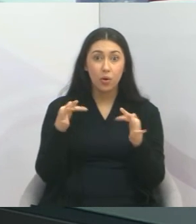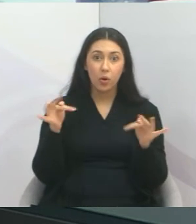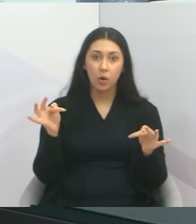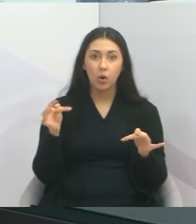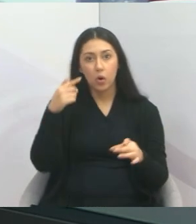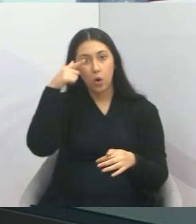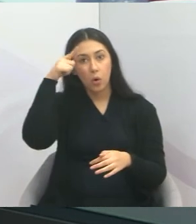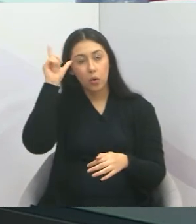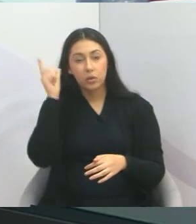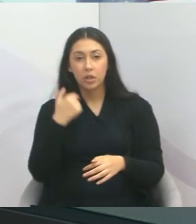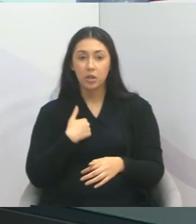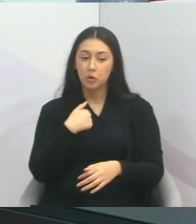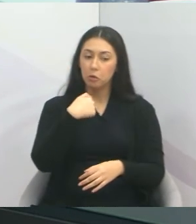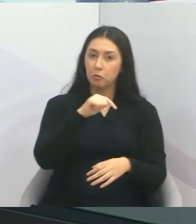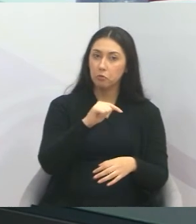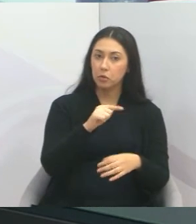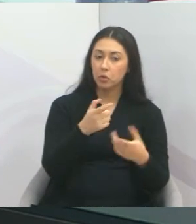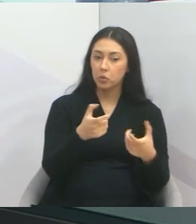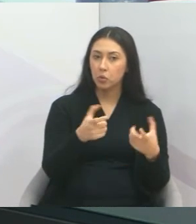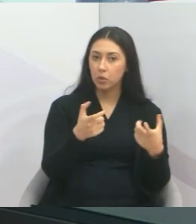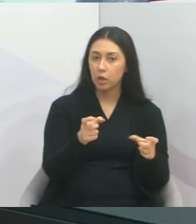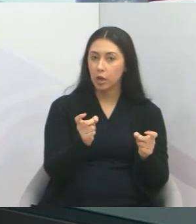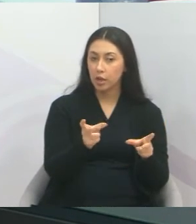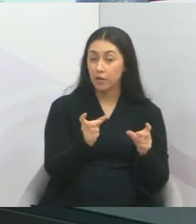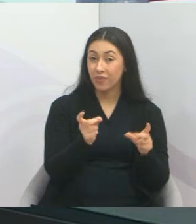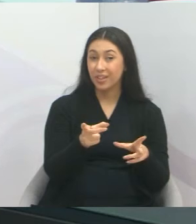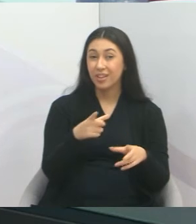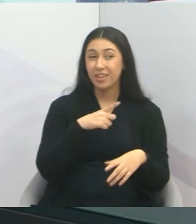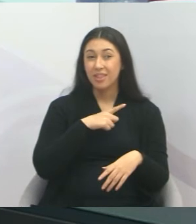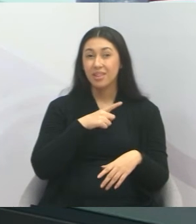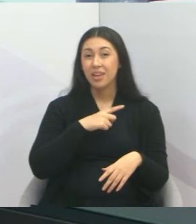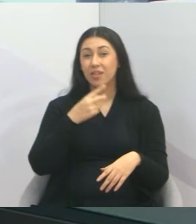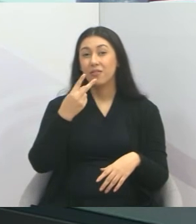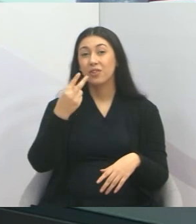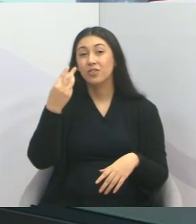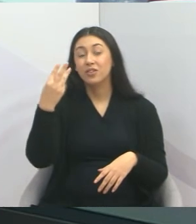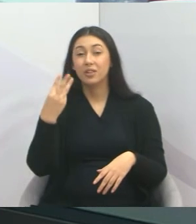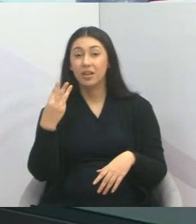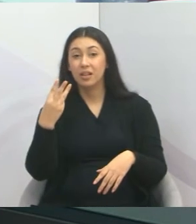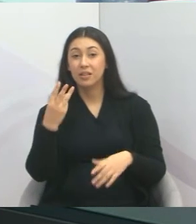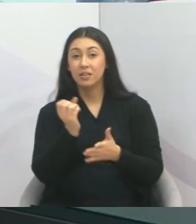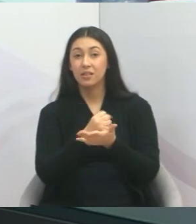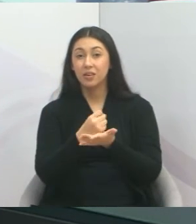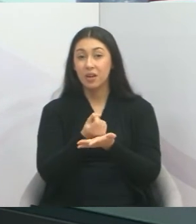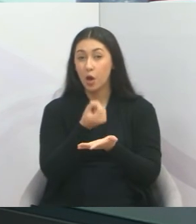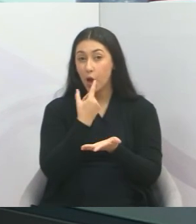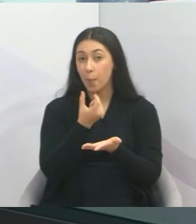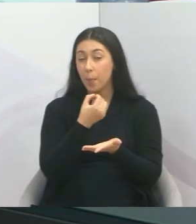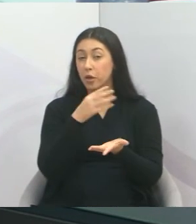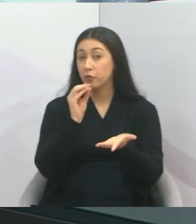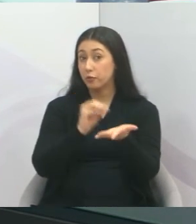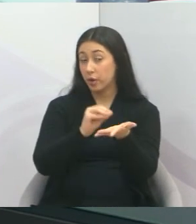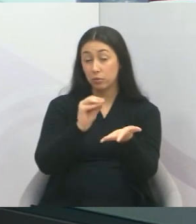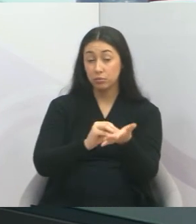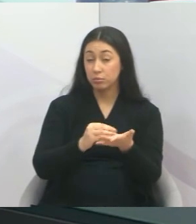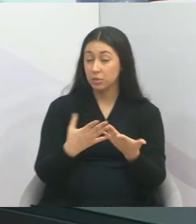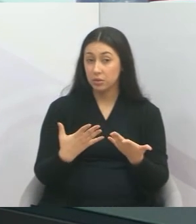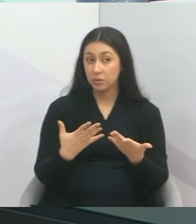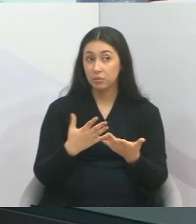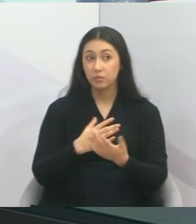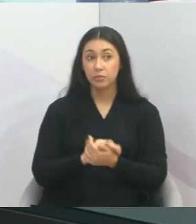lá na farmácia de alto custo são 23 medicamentos que estão em falta na